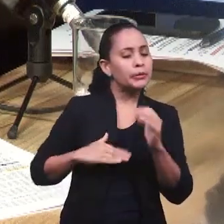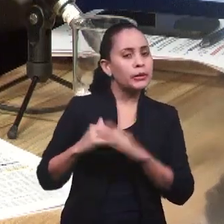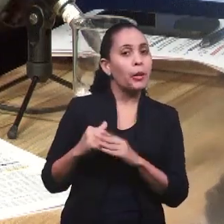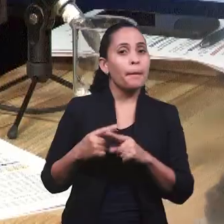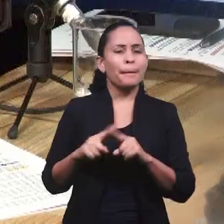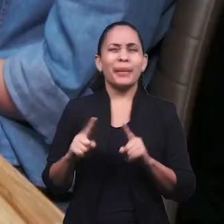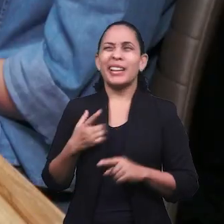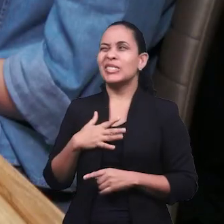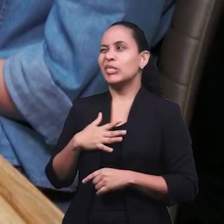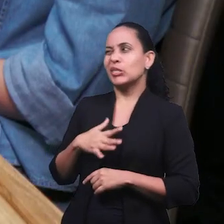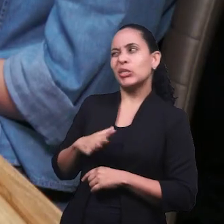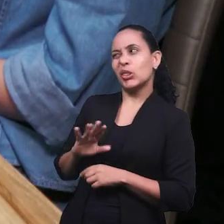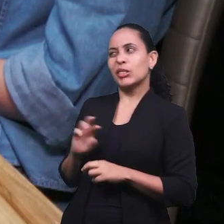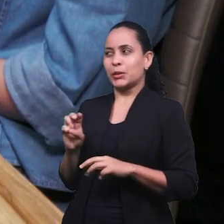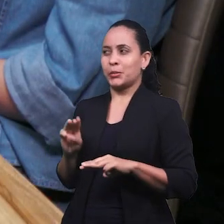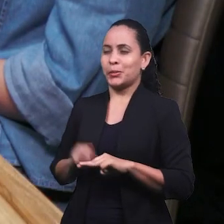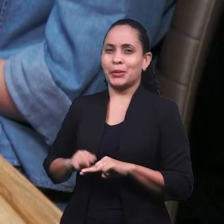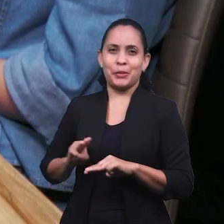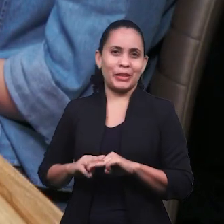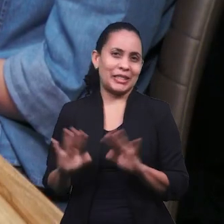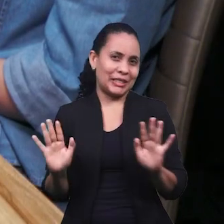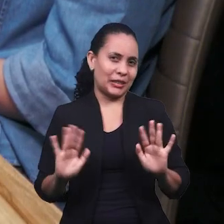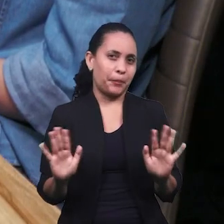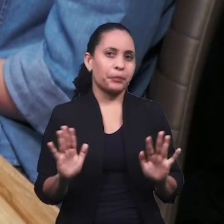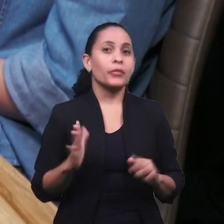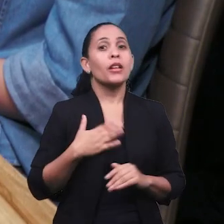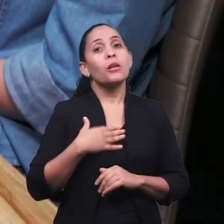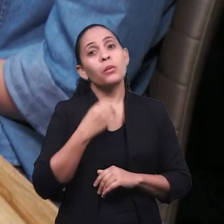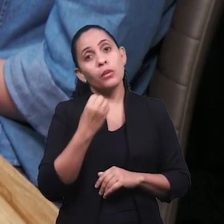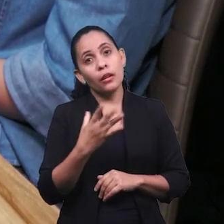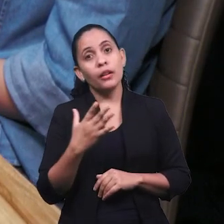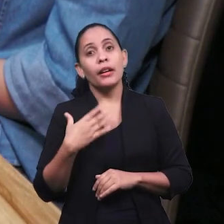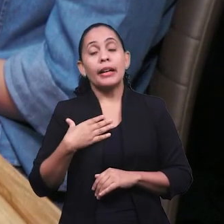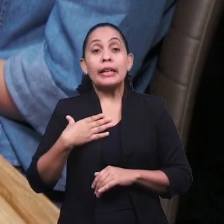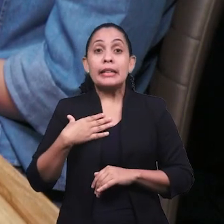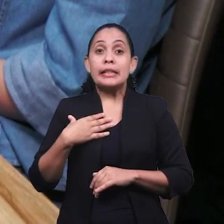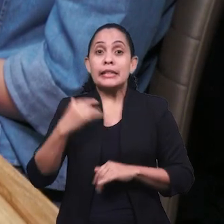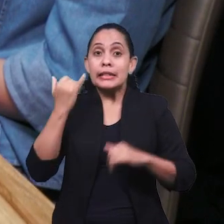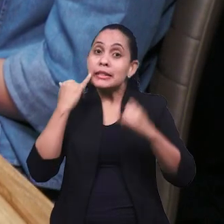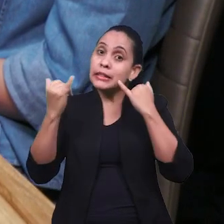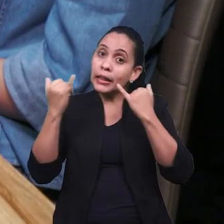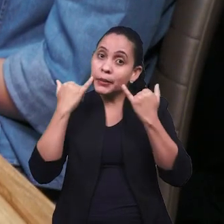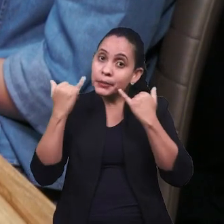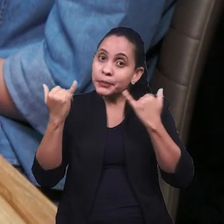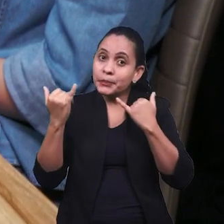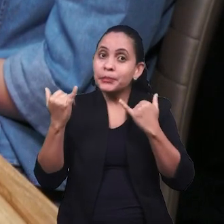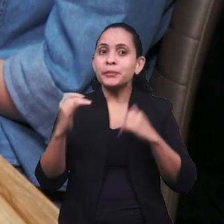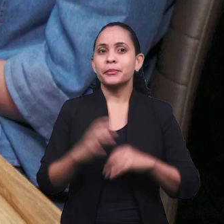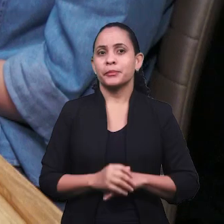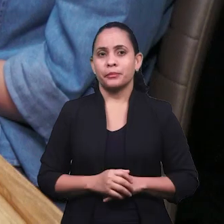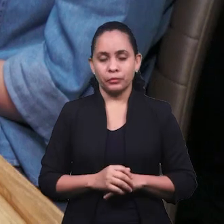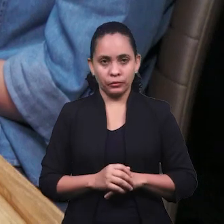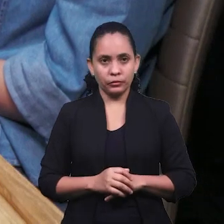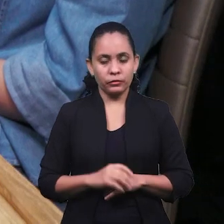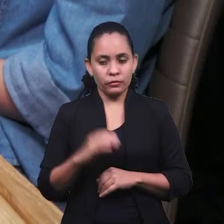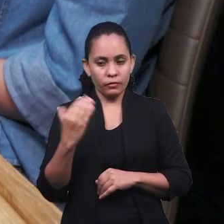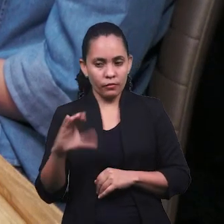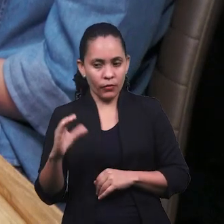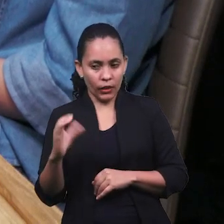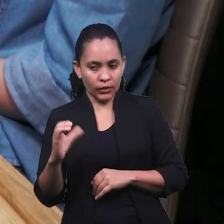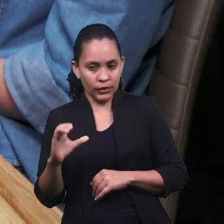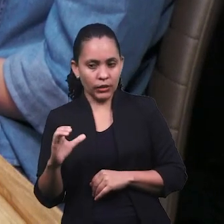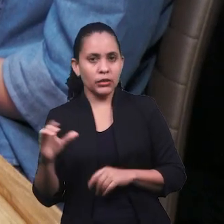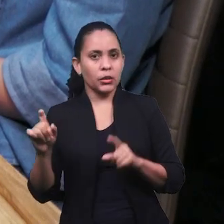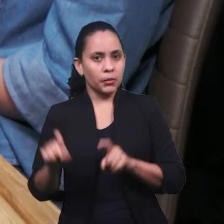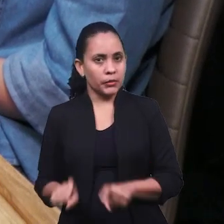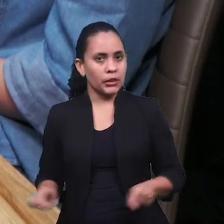deles. Quem pode começar? Eu posso começar? Bom, o Tecnologia em Análise e Desenvolvimento de Sistemas